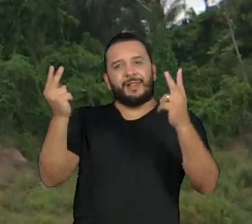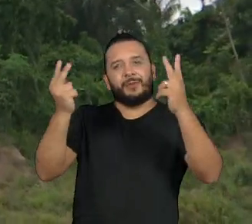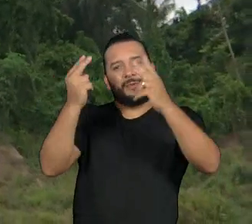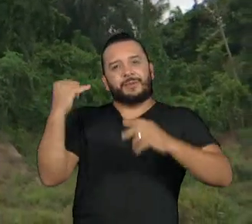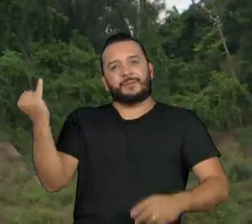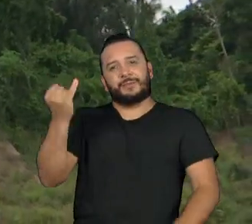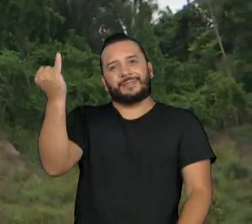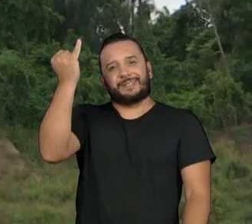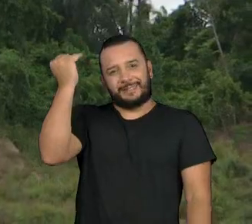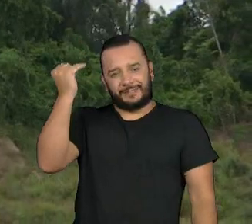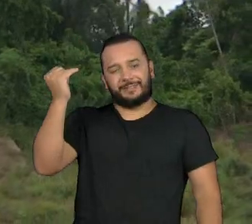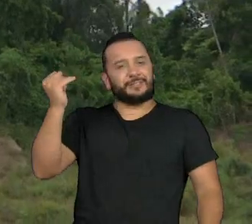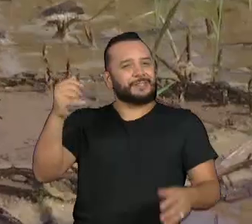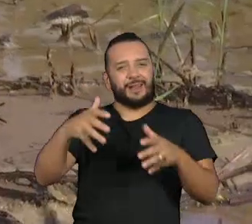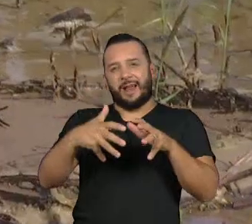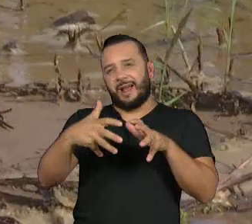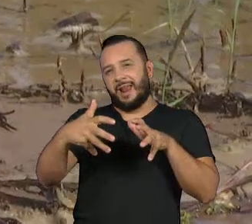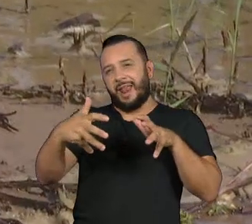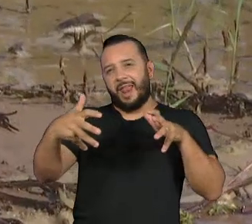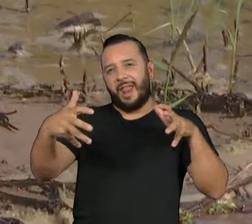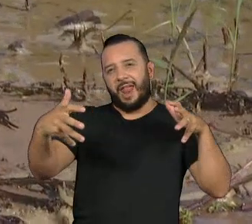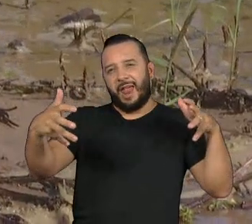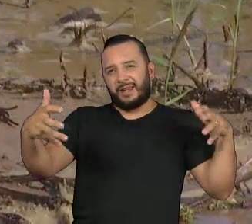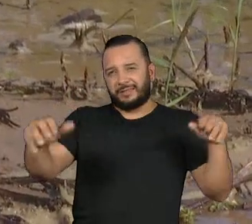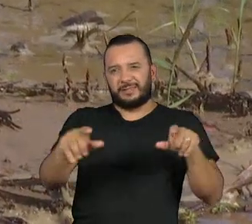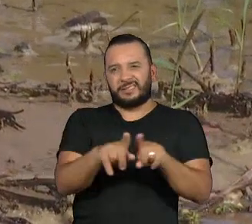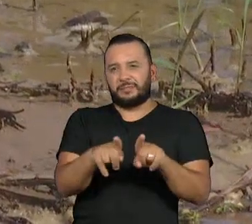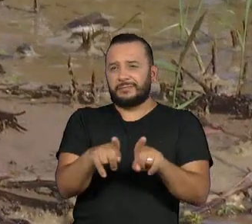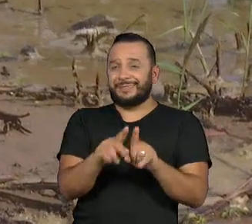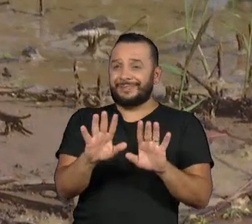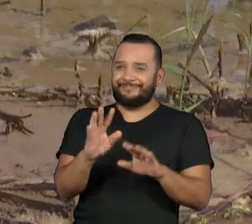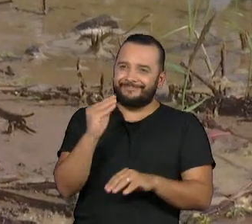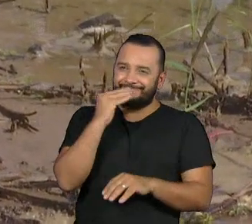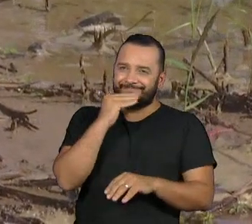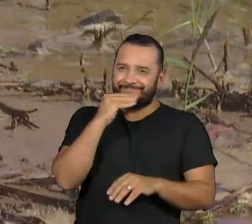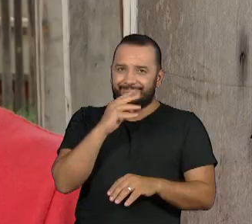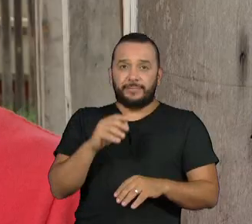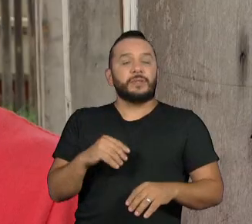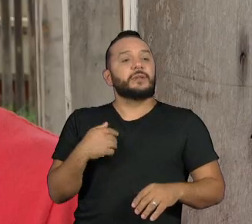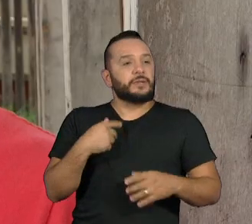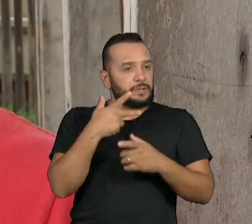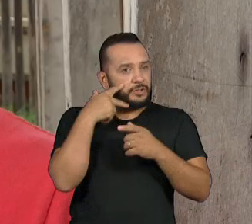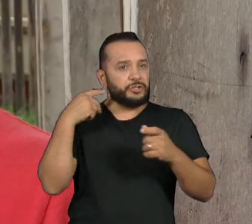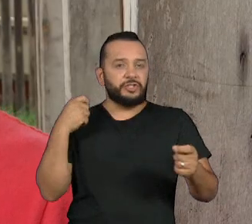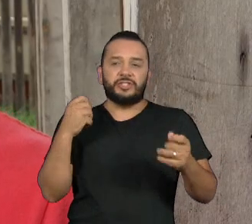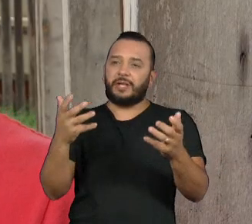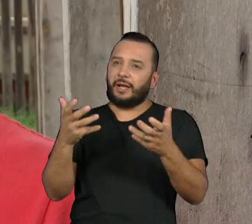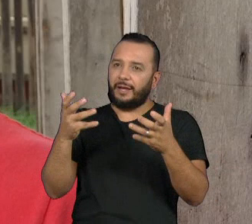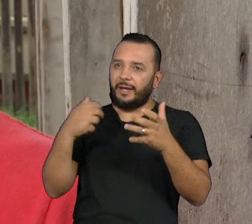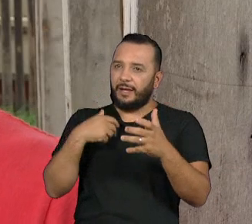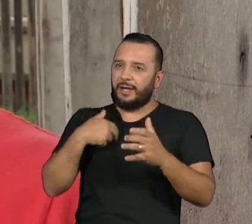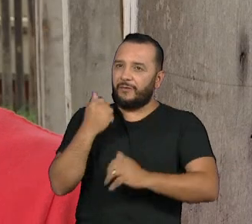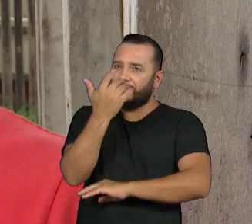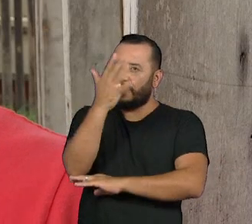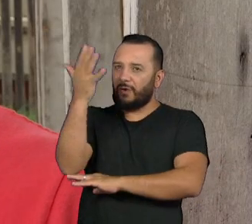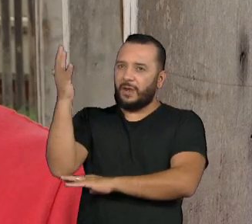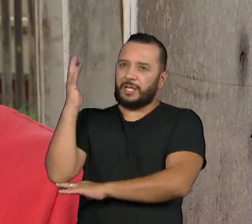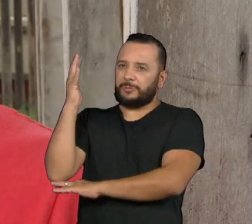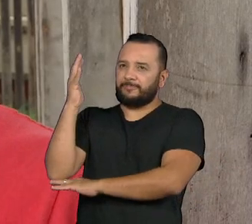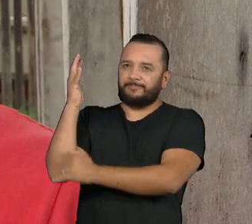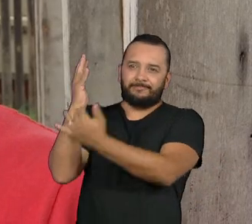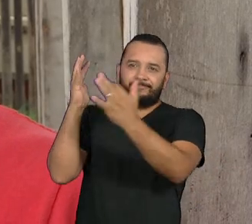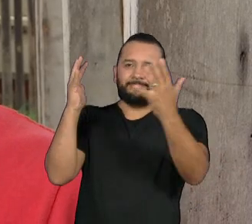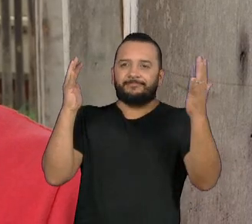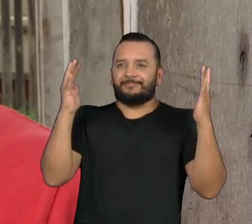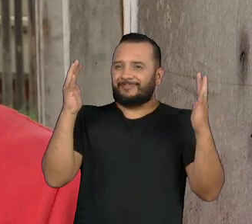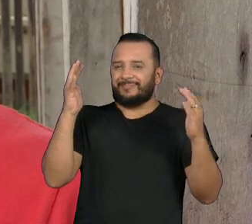mesmo tempo imenso e frágil. Os indígenas, né, eles querem sempre a floresta de pé, né? Porque a riqueza para